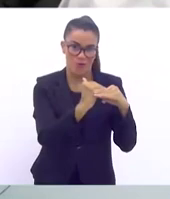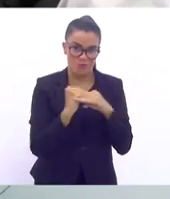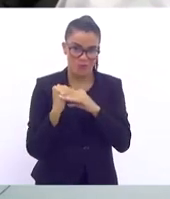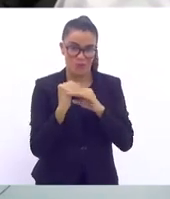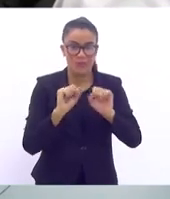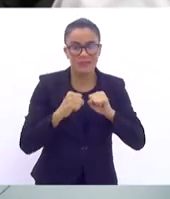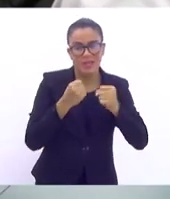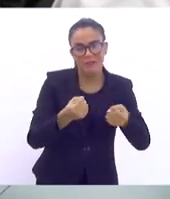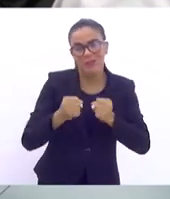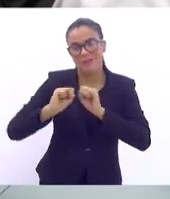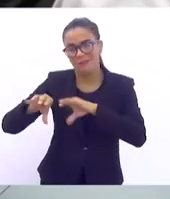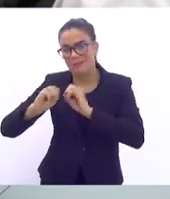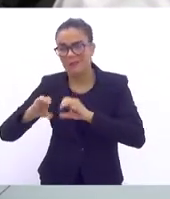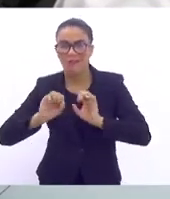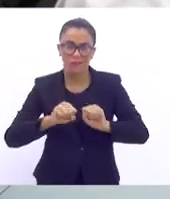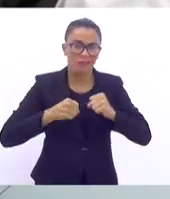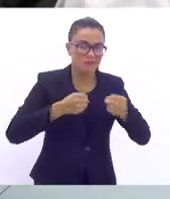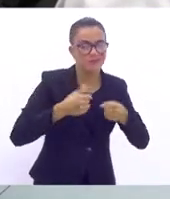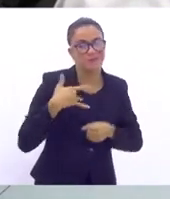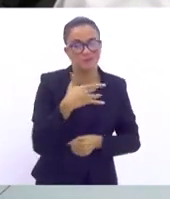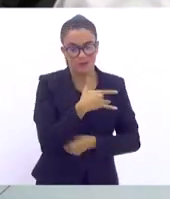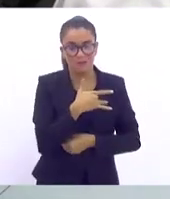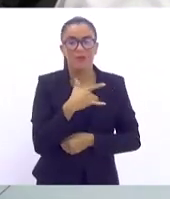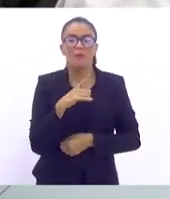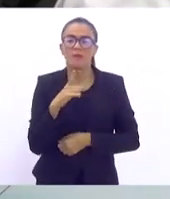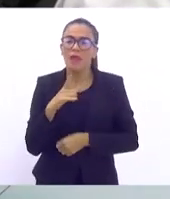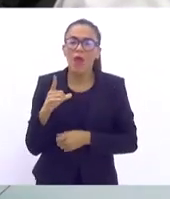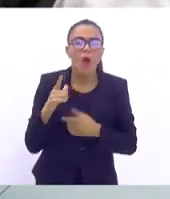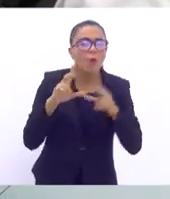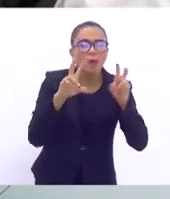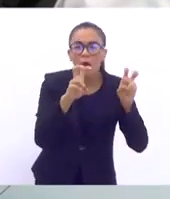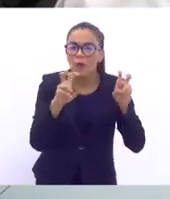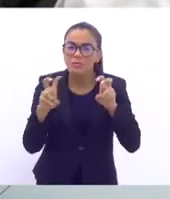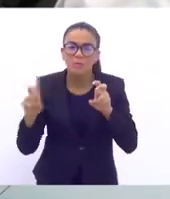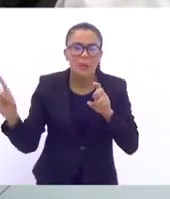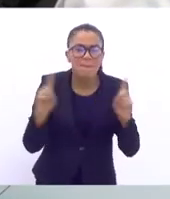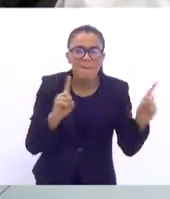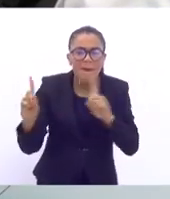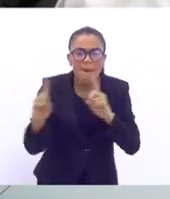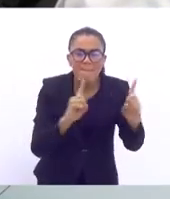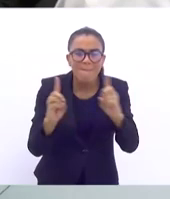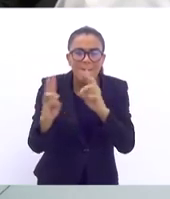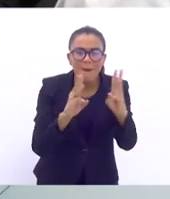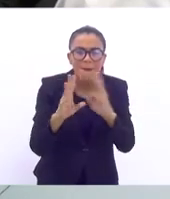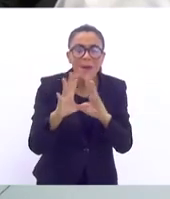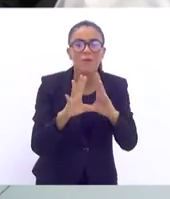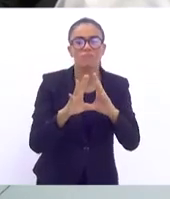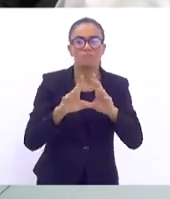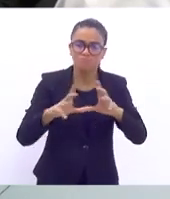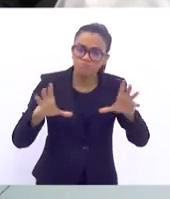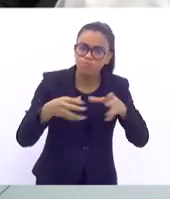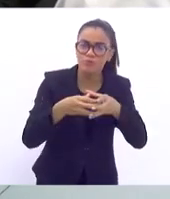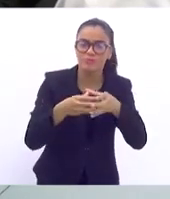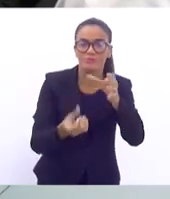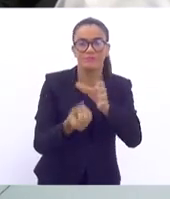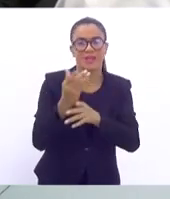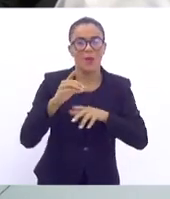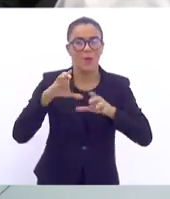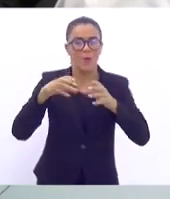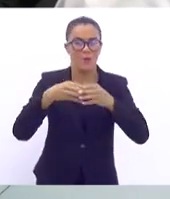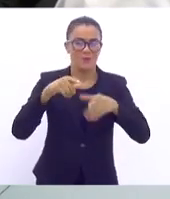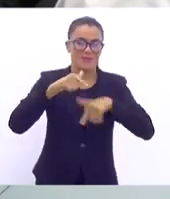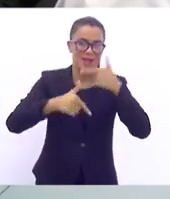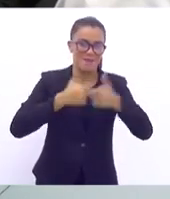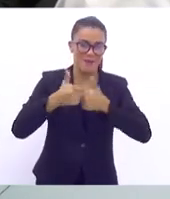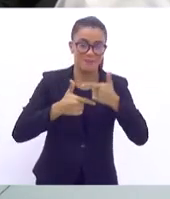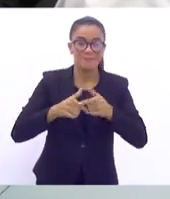pra educação pra saúde e etc tem que ter algo que nos junte com outros parlamentares para levar essa luta à frente é a minha avaliação é